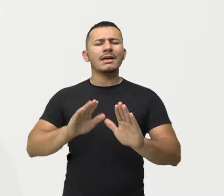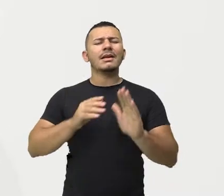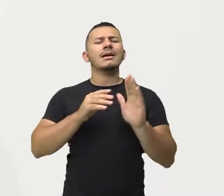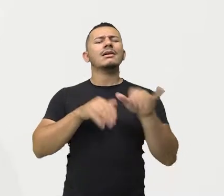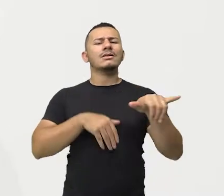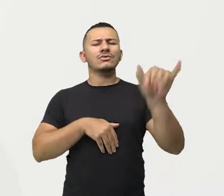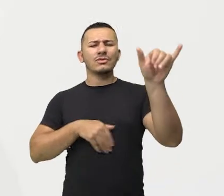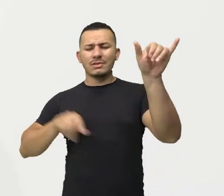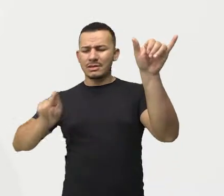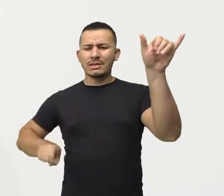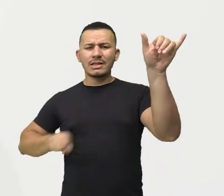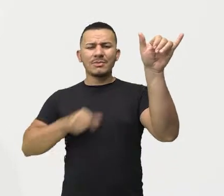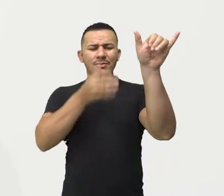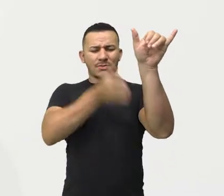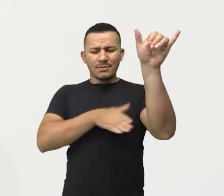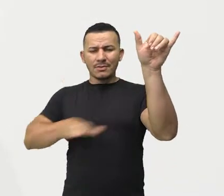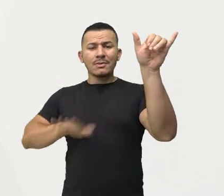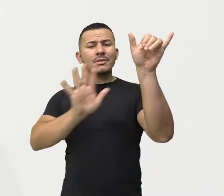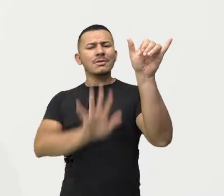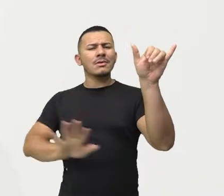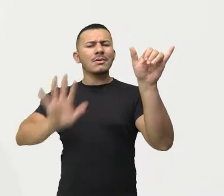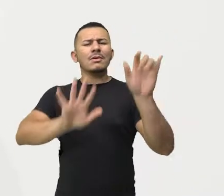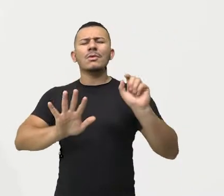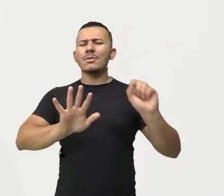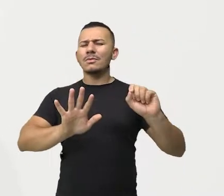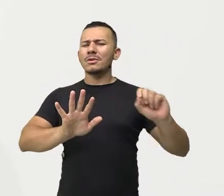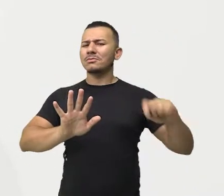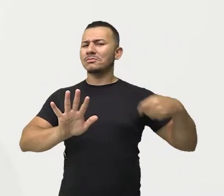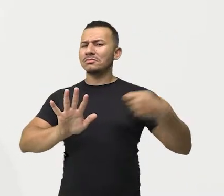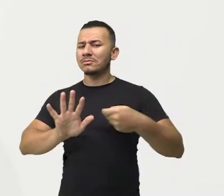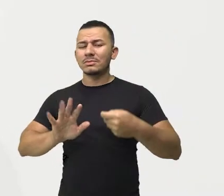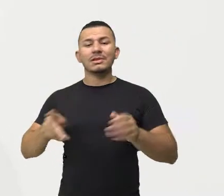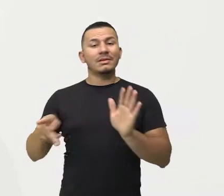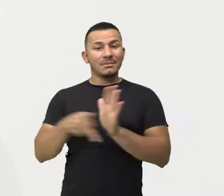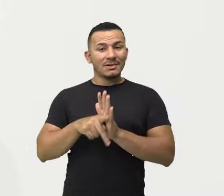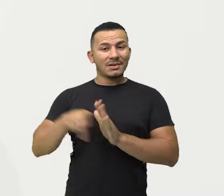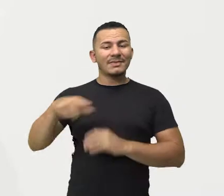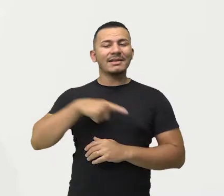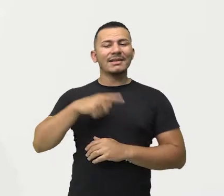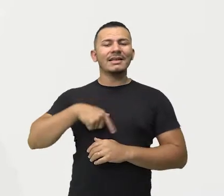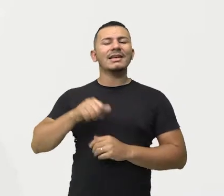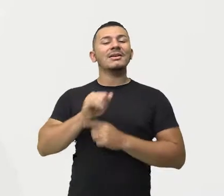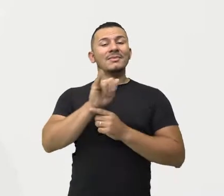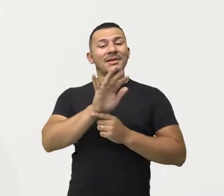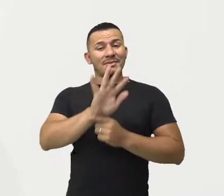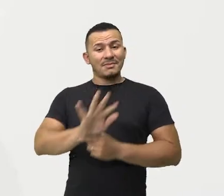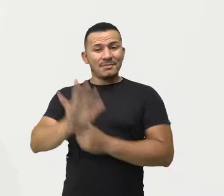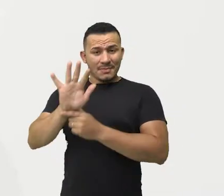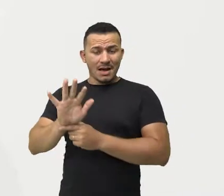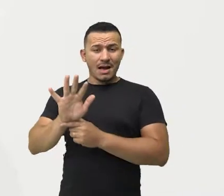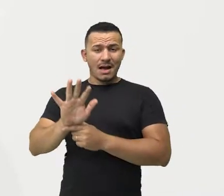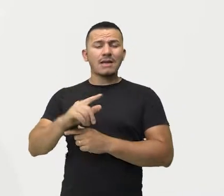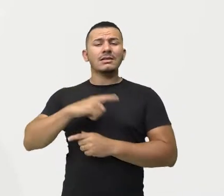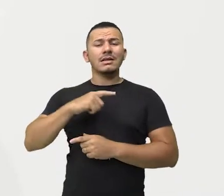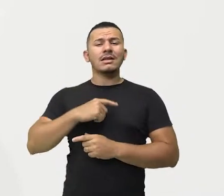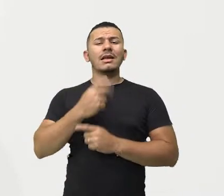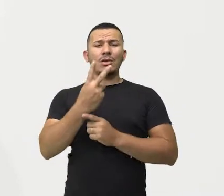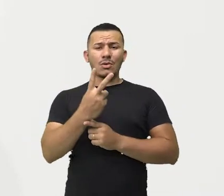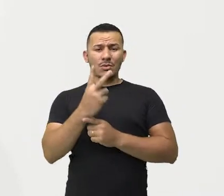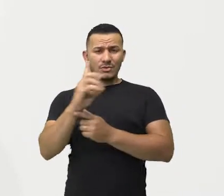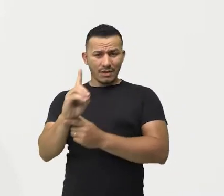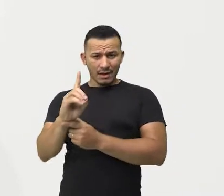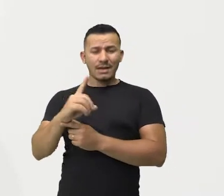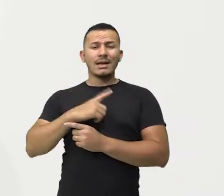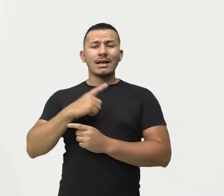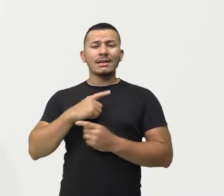plano cartesiano? Um plano cartesiano, ele é exatamente uma figura no espaço bidimensional